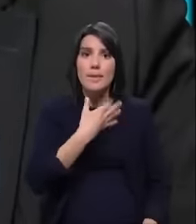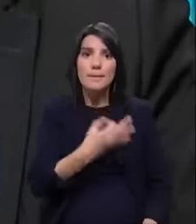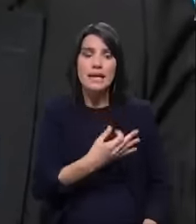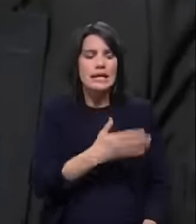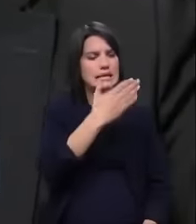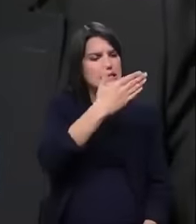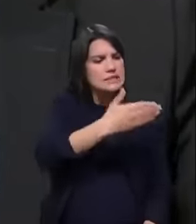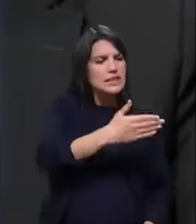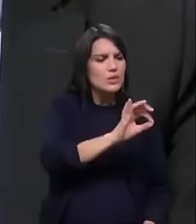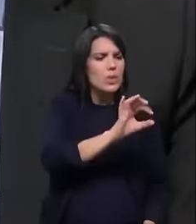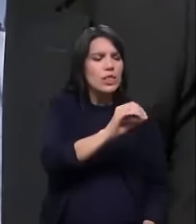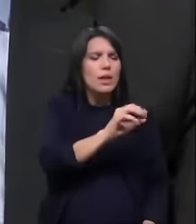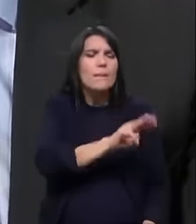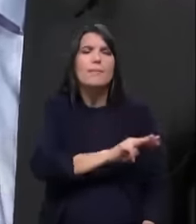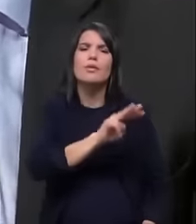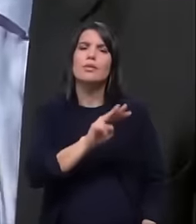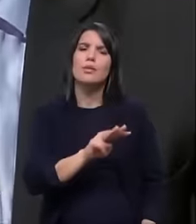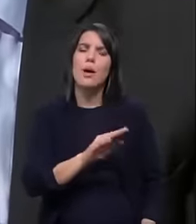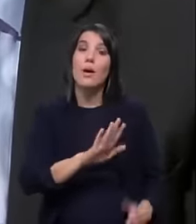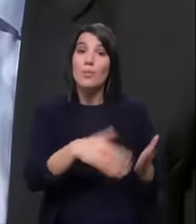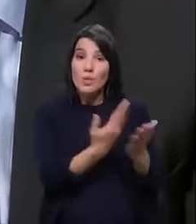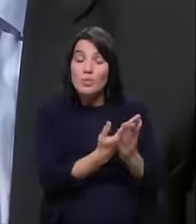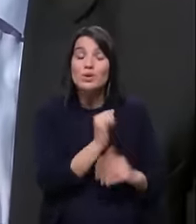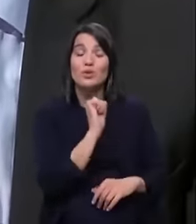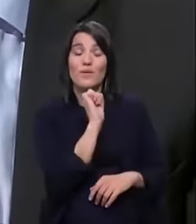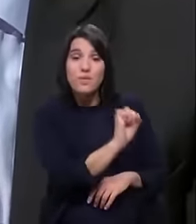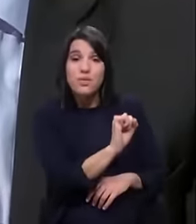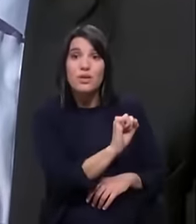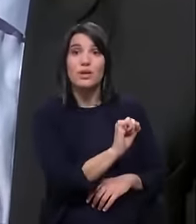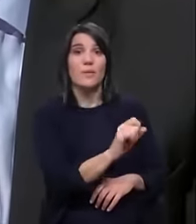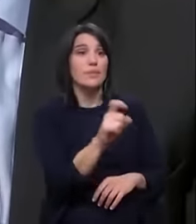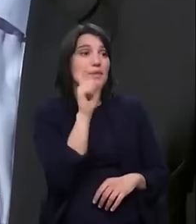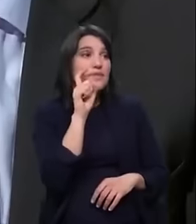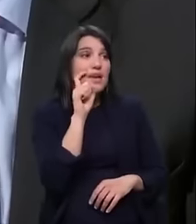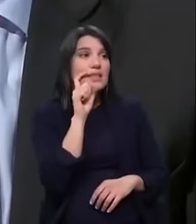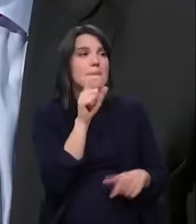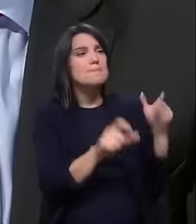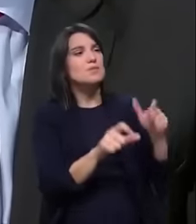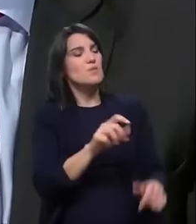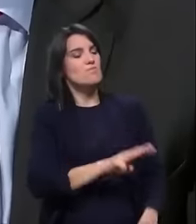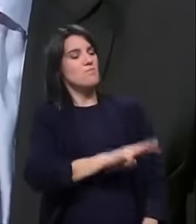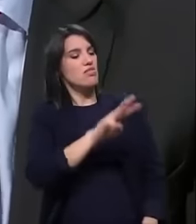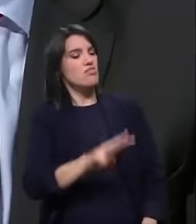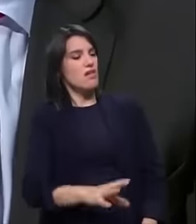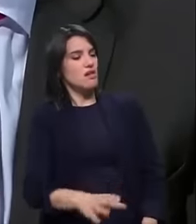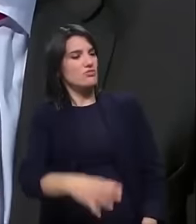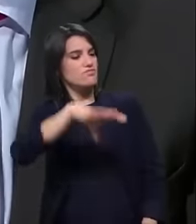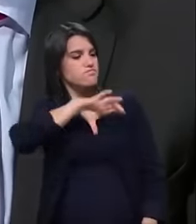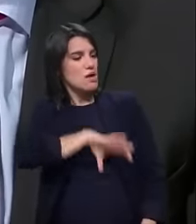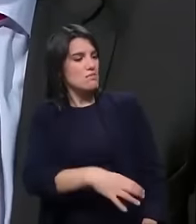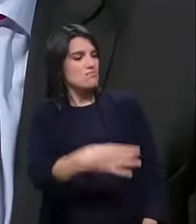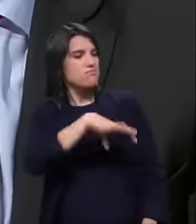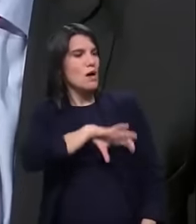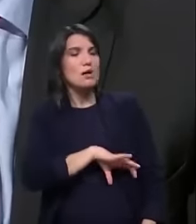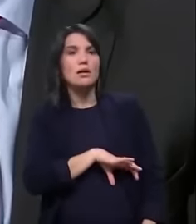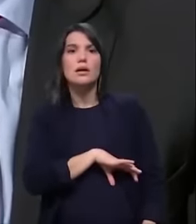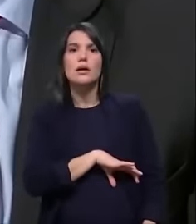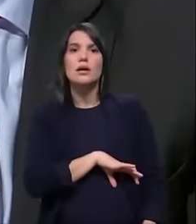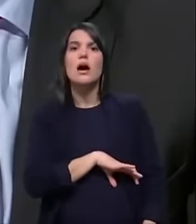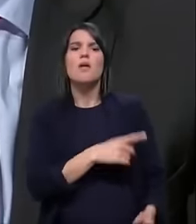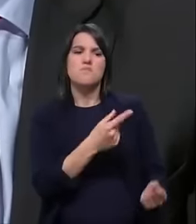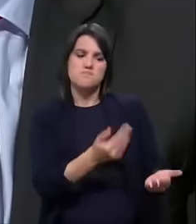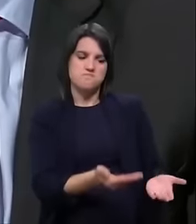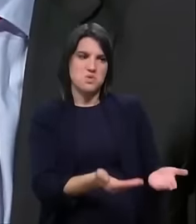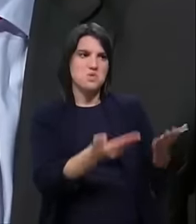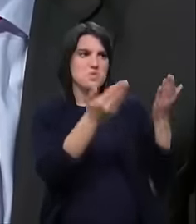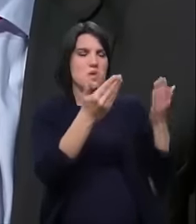180 milhões. As suas propostas defendem os milionários, defendem a especulação e defendem também